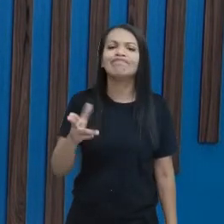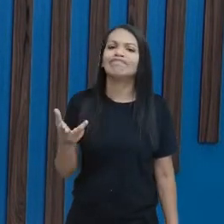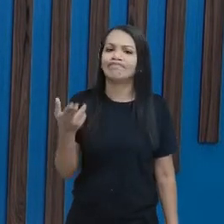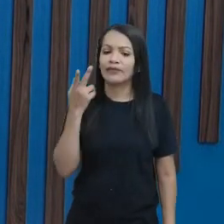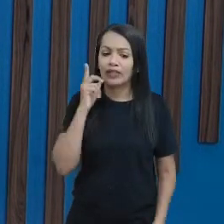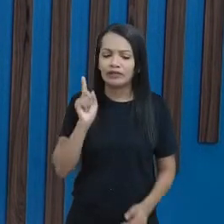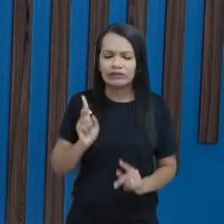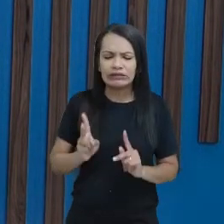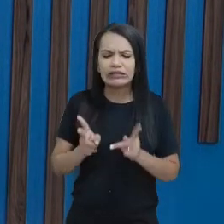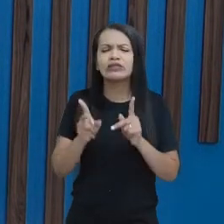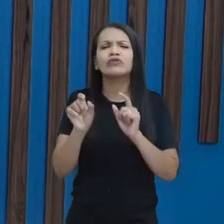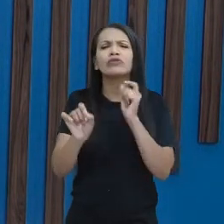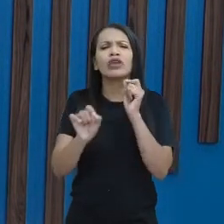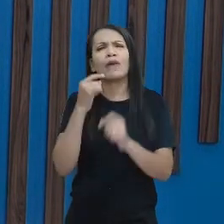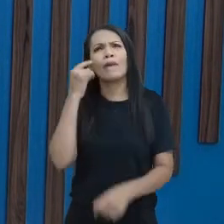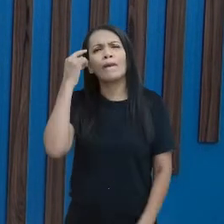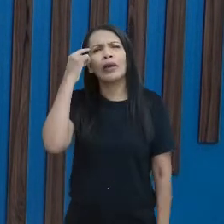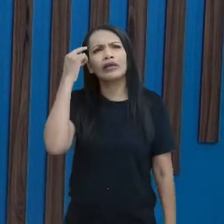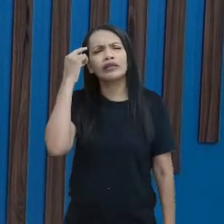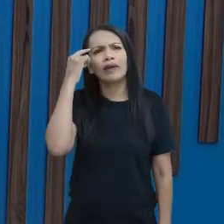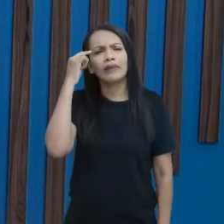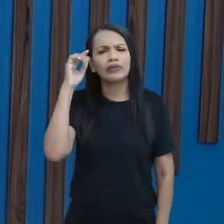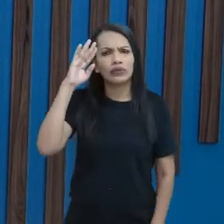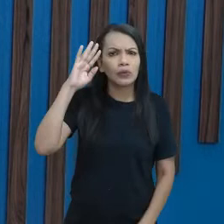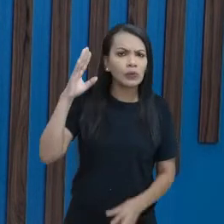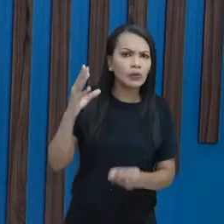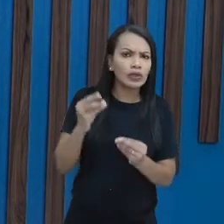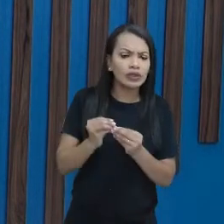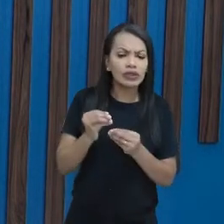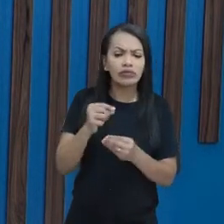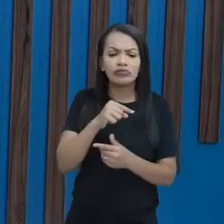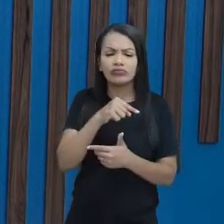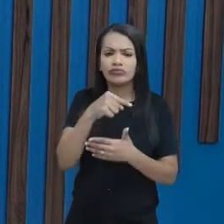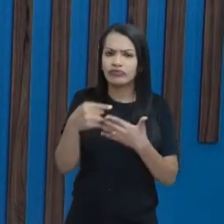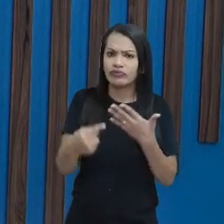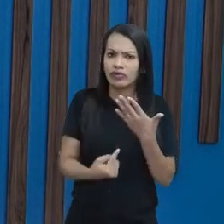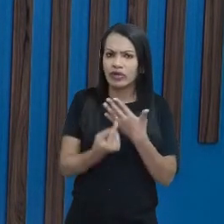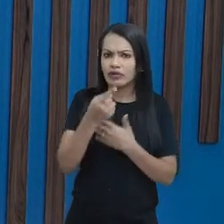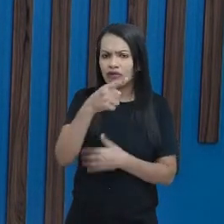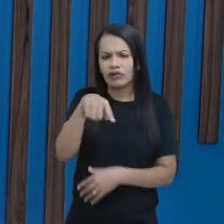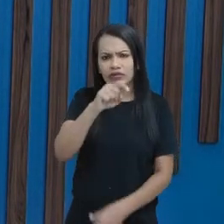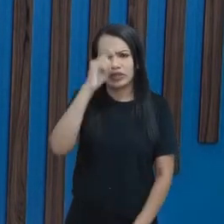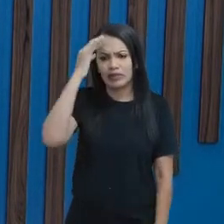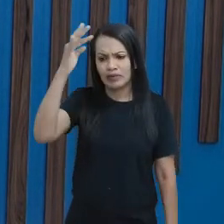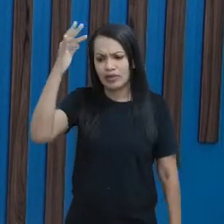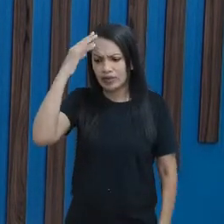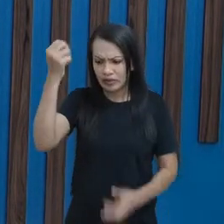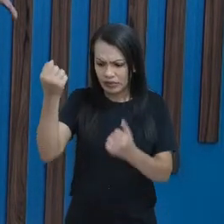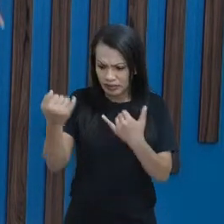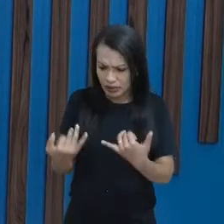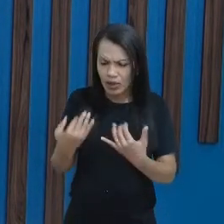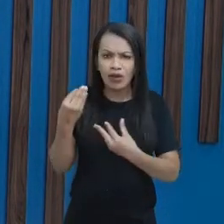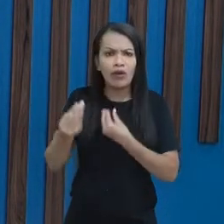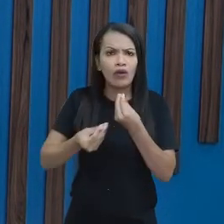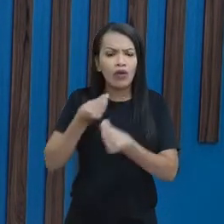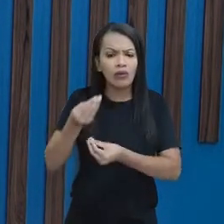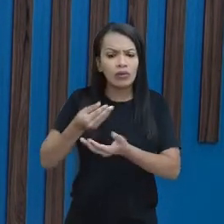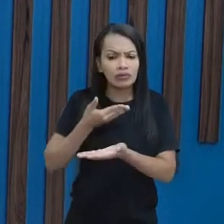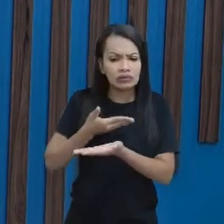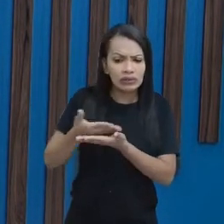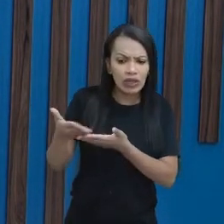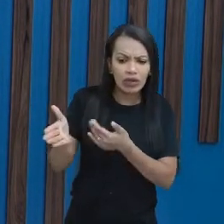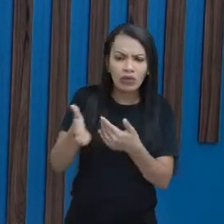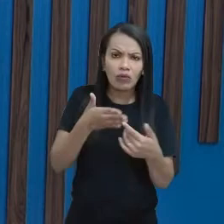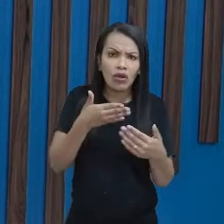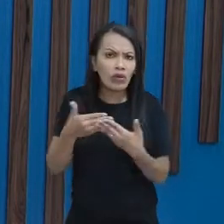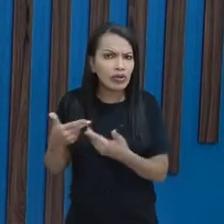seguir essa linha de raciocínio e ir compreendendo os elementos lógicos. Imagina você contando história. Como é que você começaria